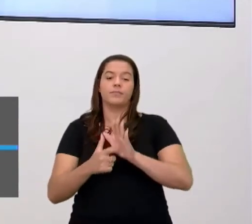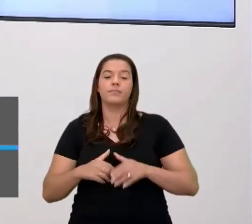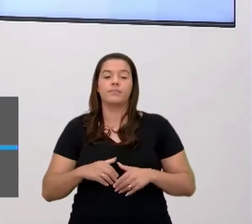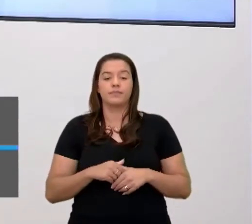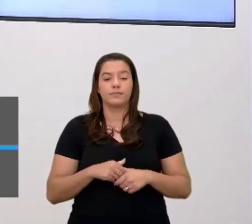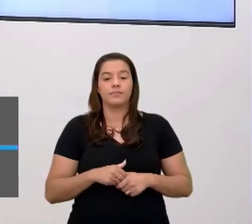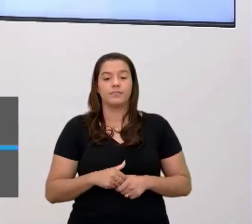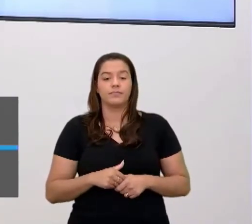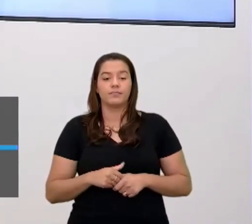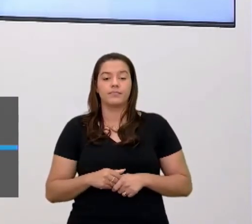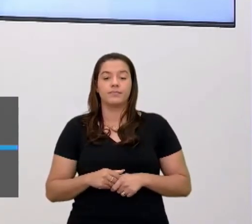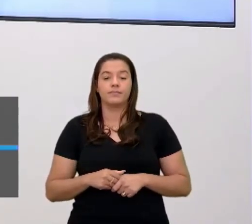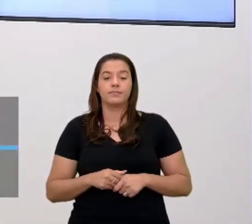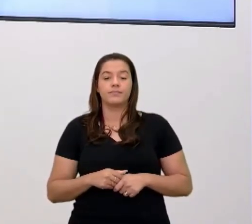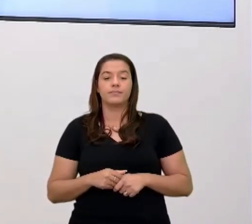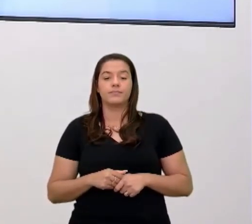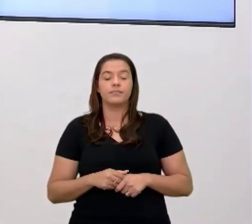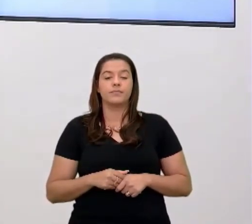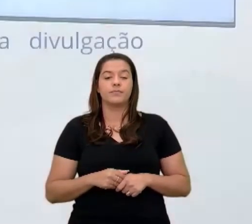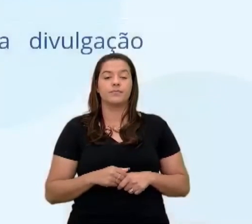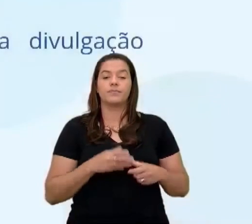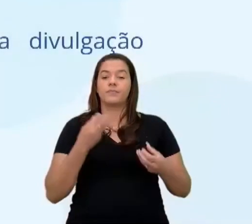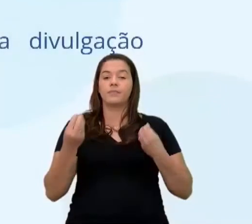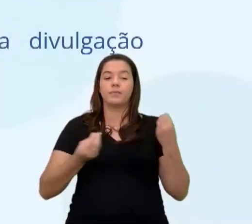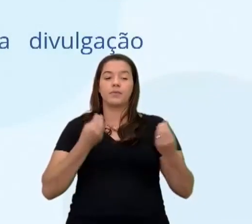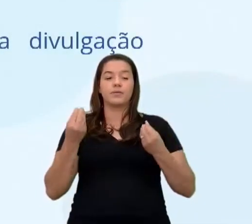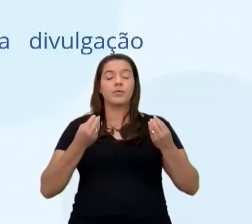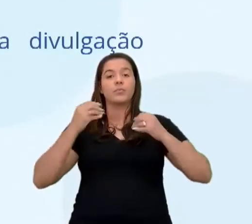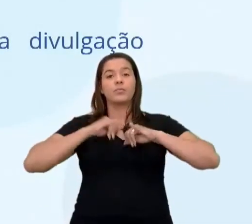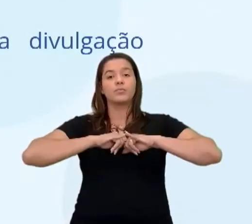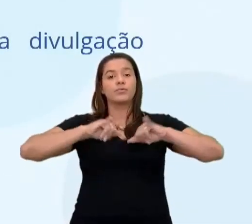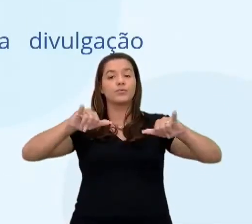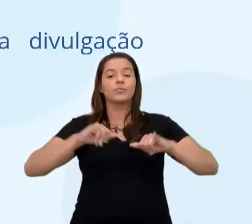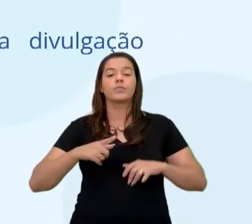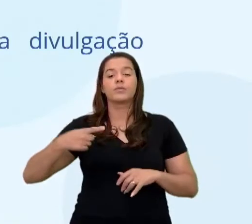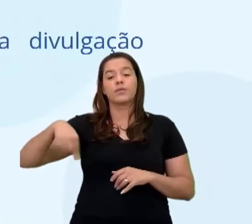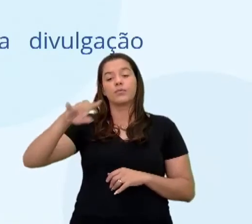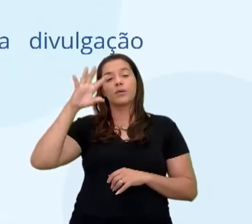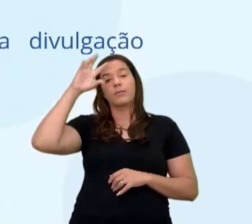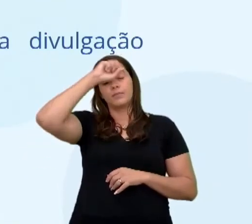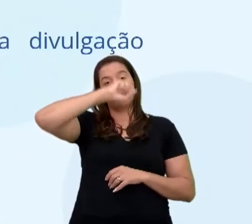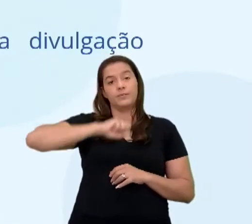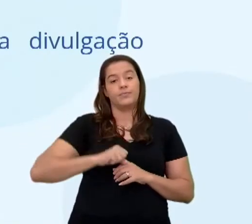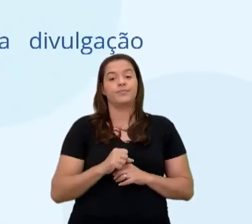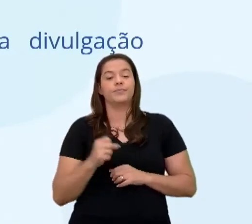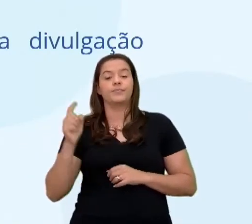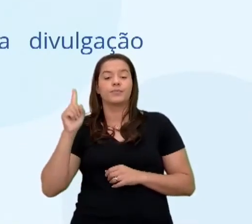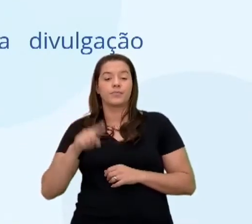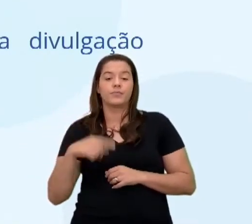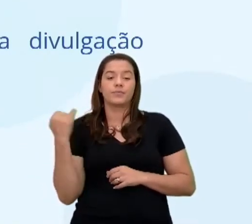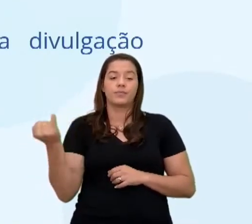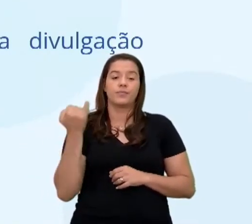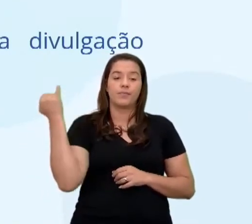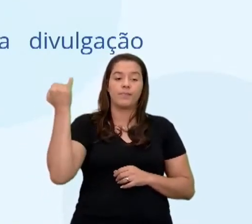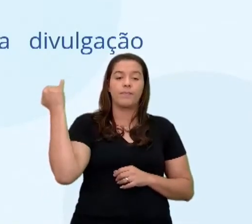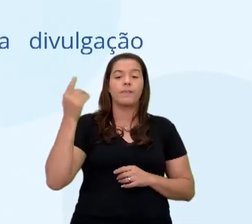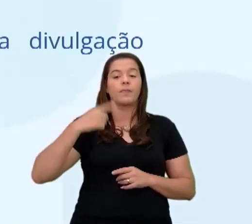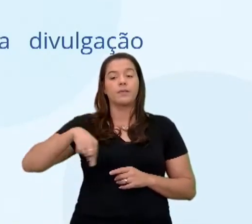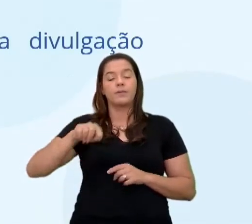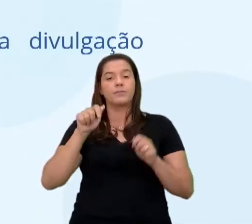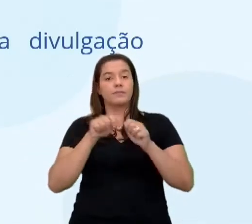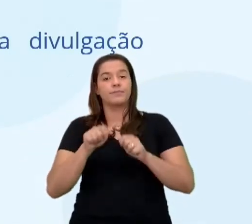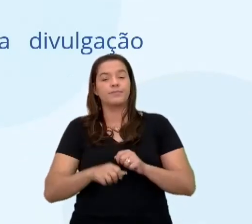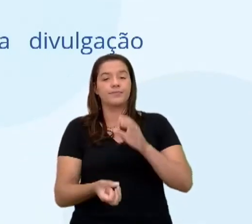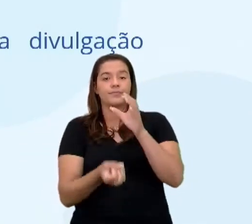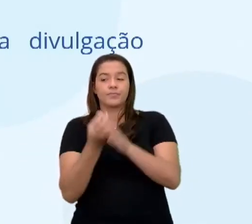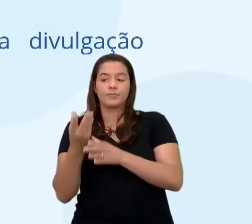de vocês, tá bom? Então, como divulgar esse conhecimento? Toda a prática social para sobreviver precisa se reproduzir,